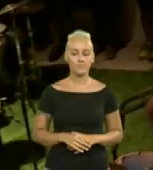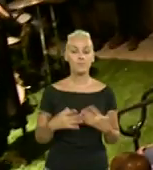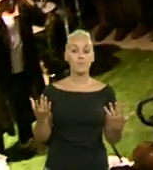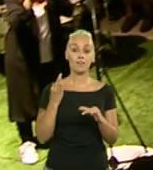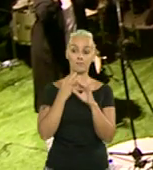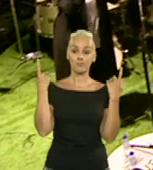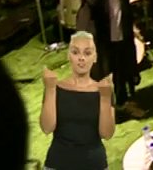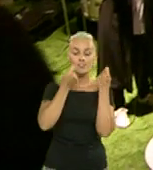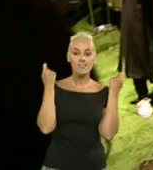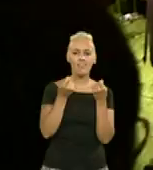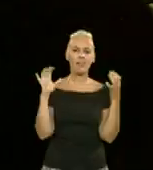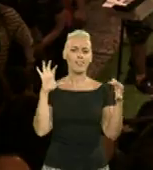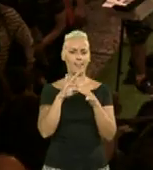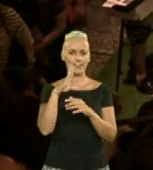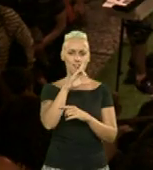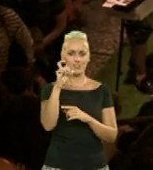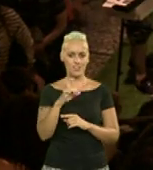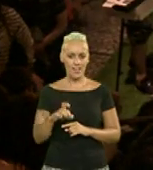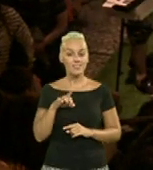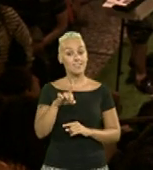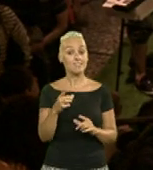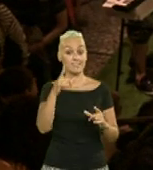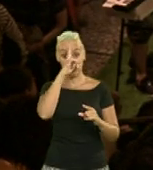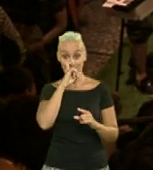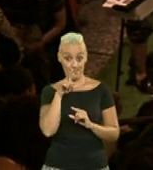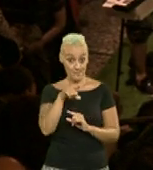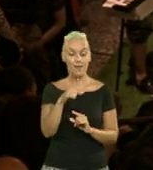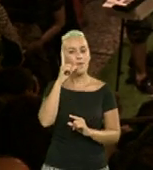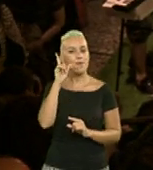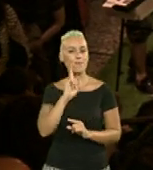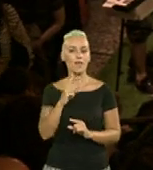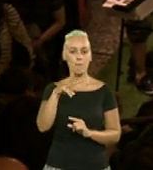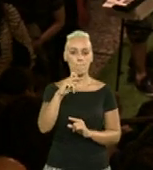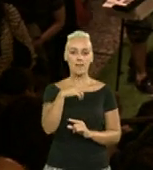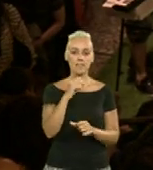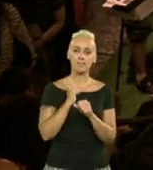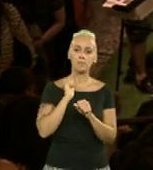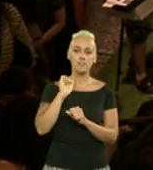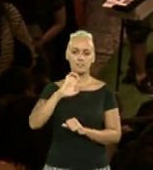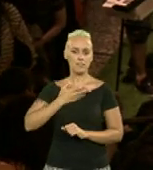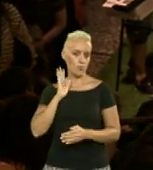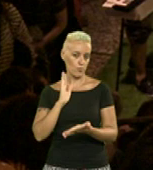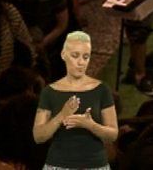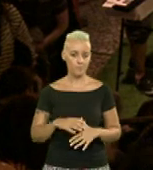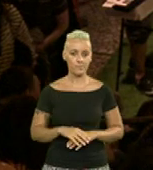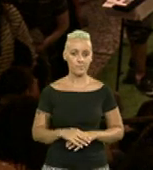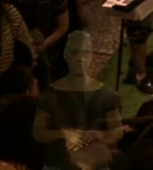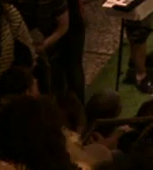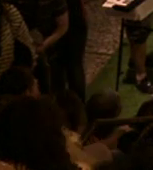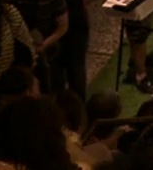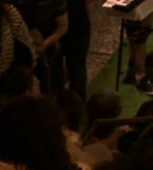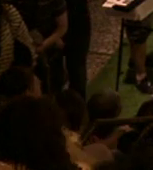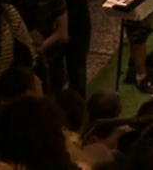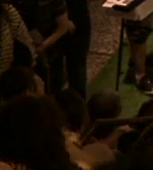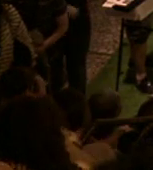Do Festival Quebra Jazz, recordamos o concerto de Marta Hugon com o seu mais recente trabalho, Bittersweet.